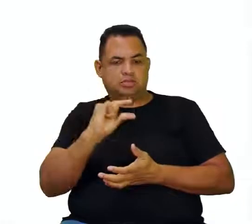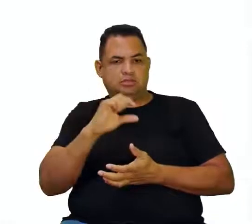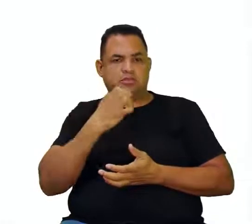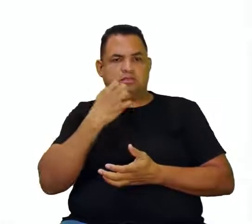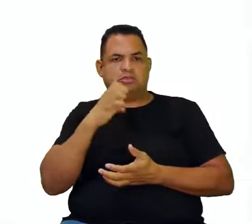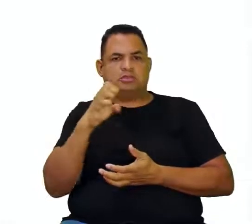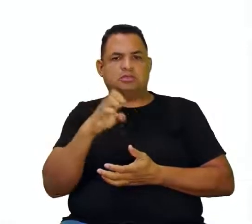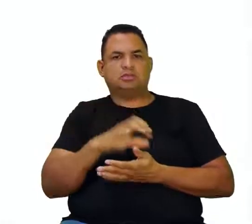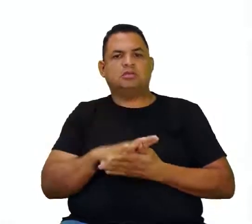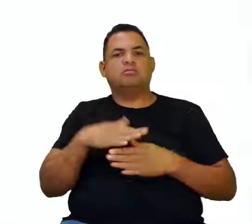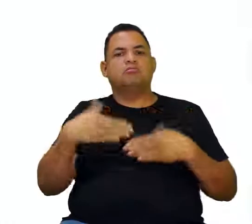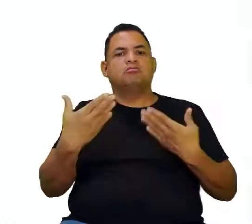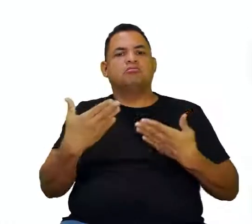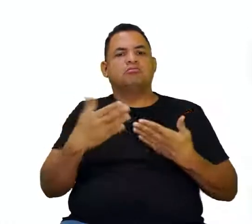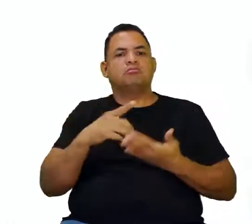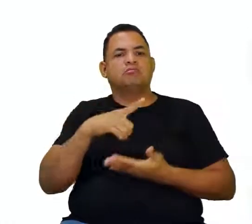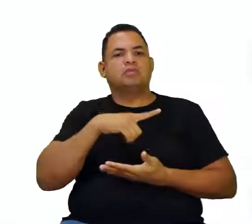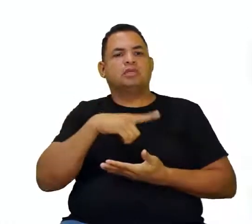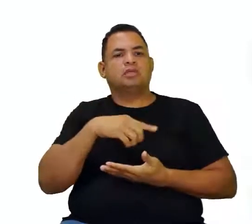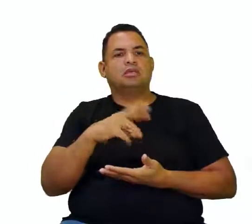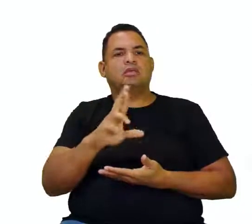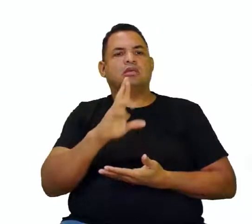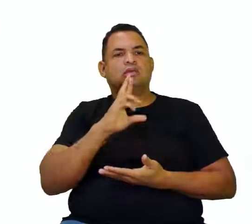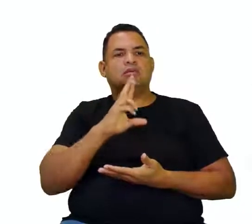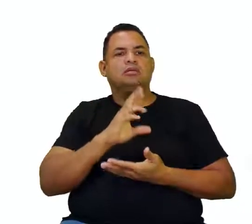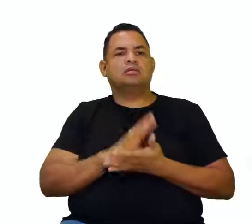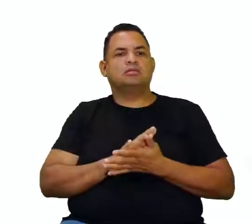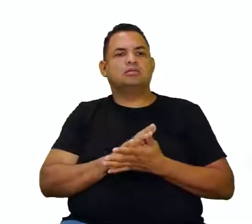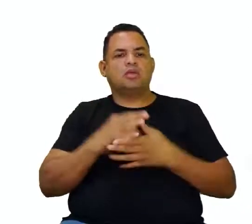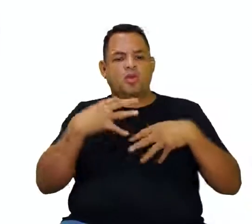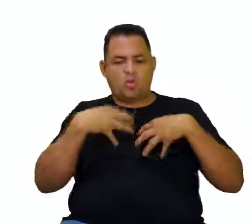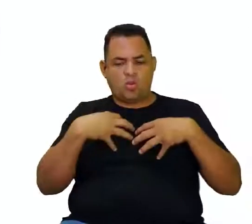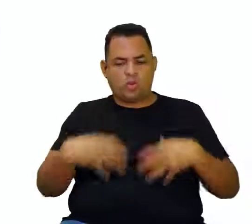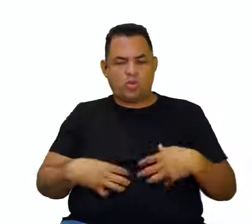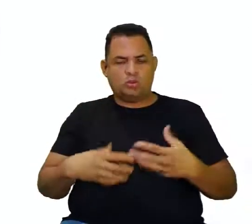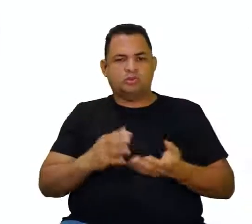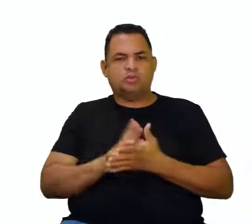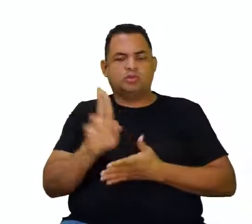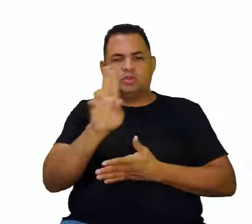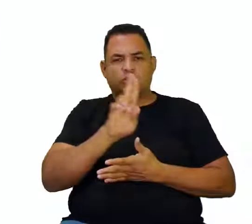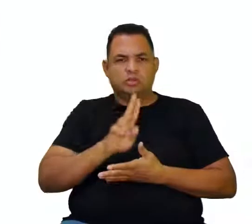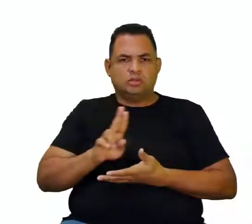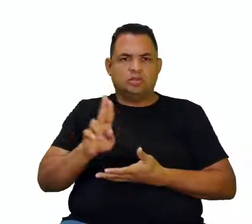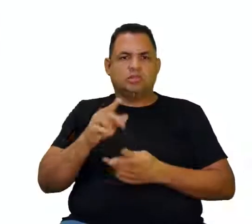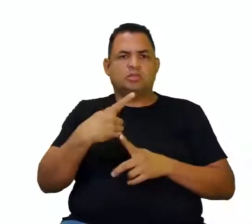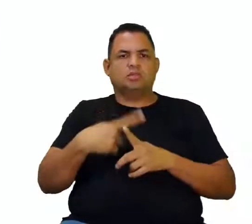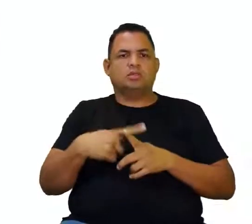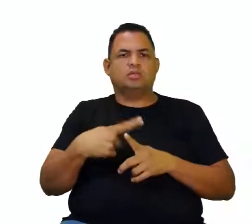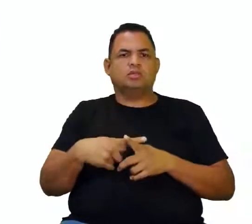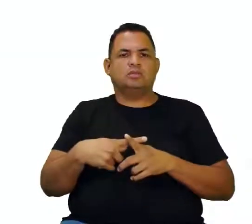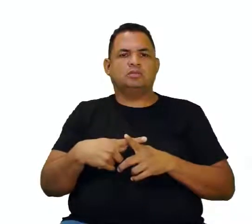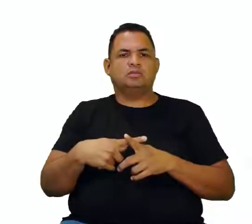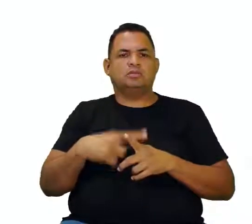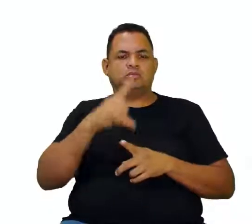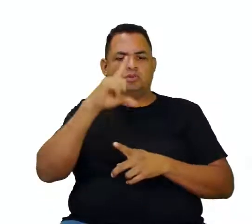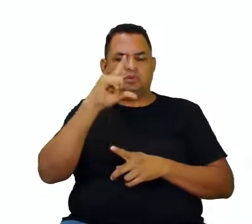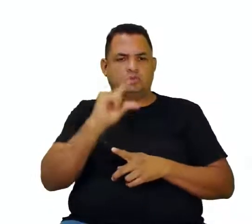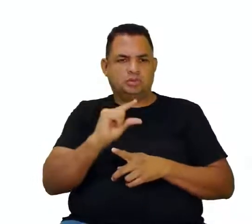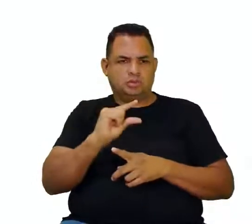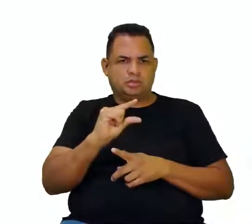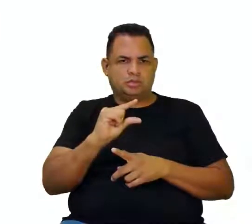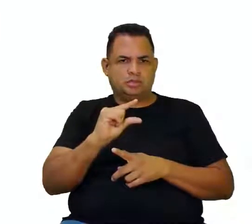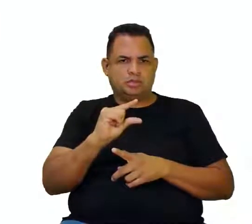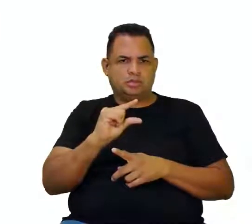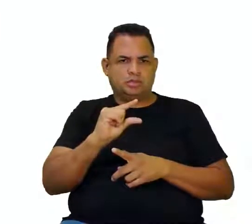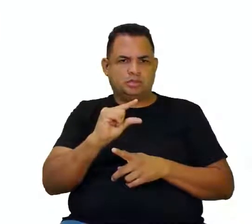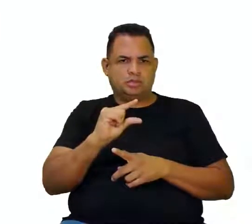energia. Então, logo de cara a gente tem a resposta que o organismo utiliza ela porque ela diminui